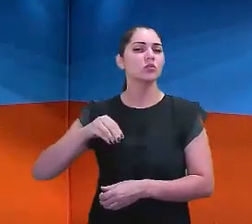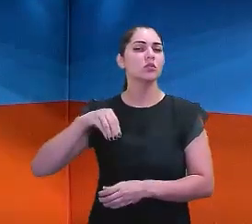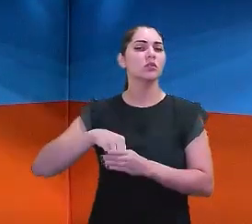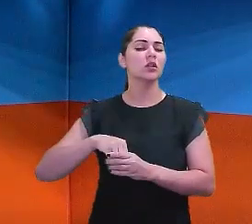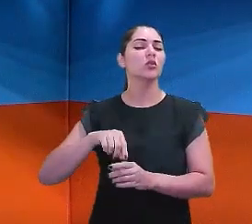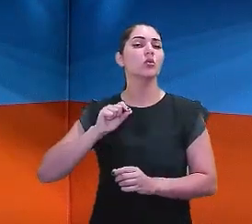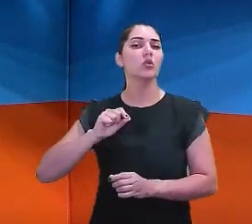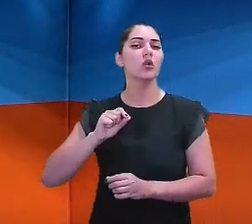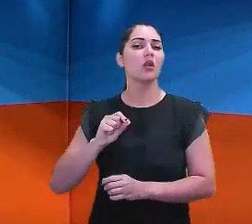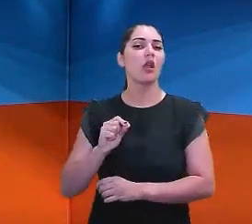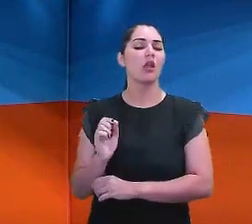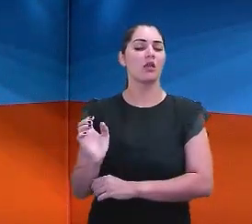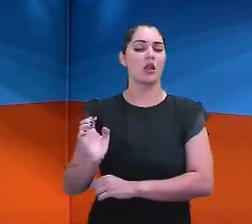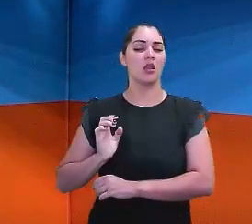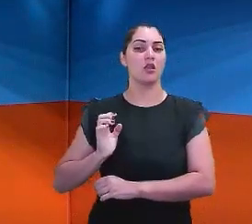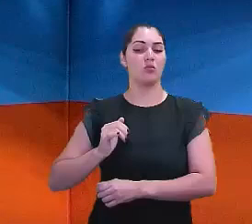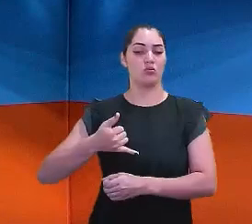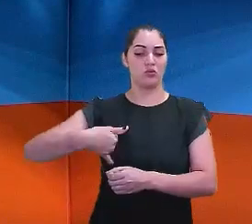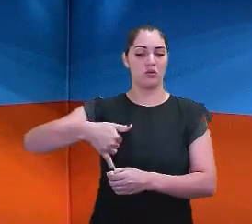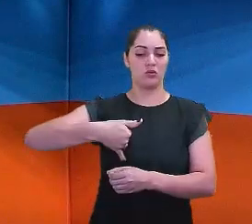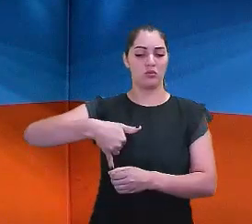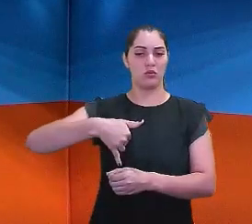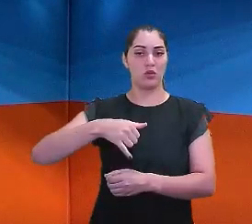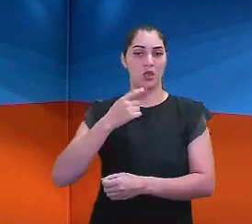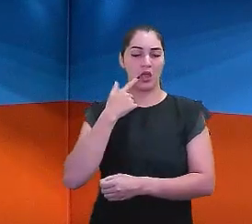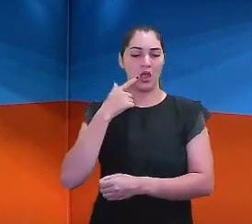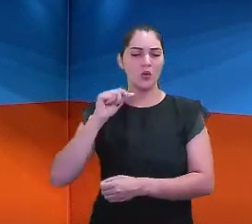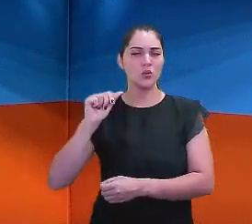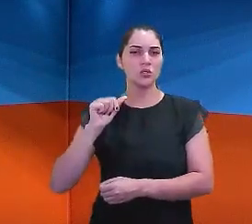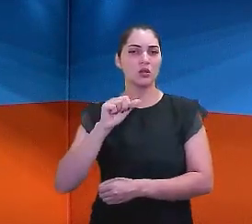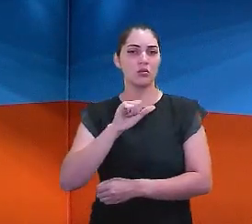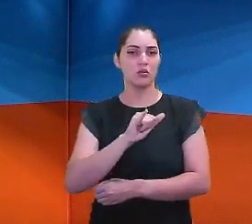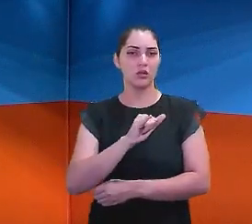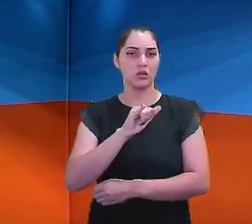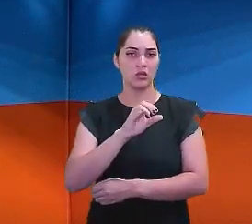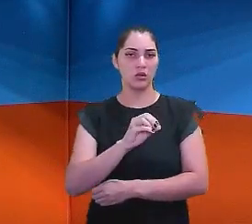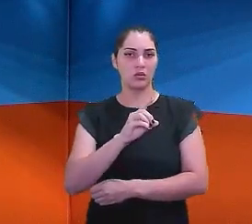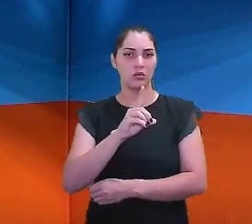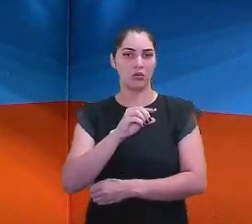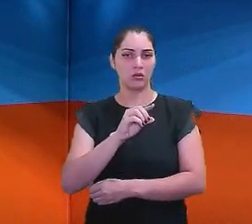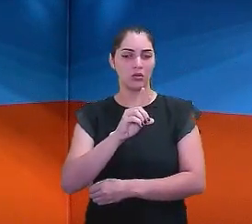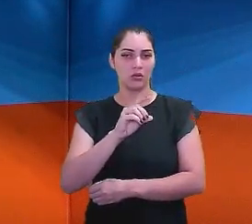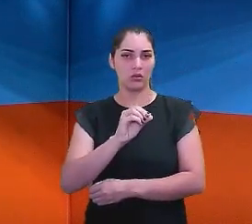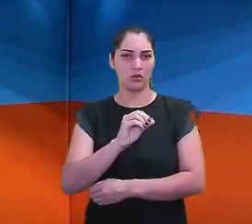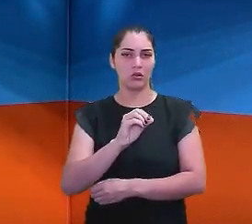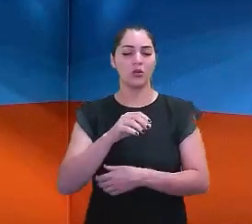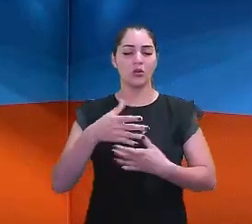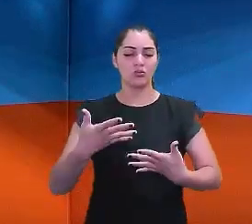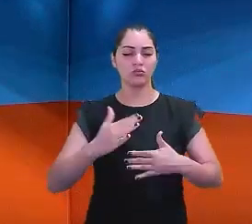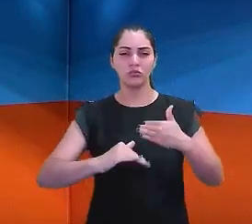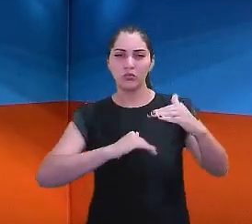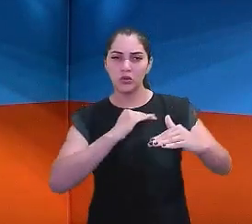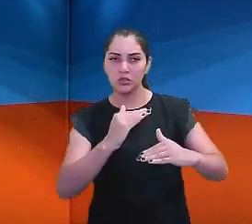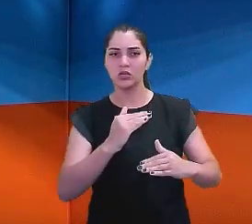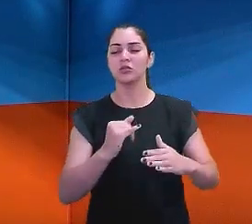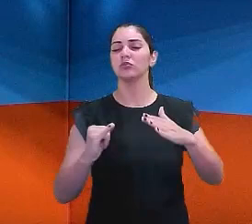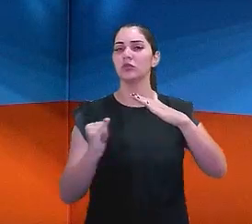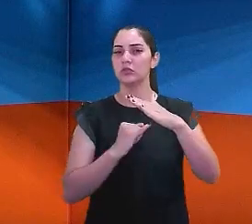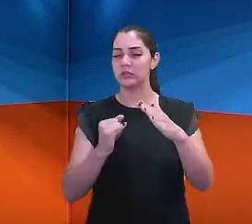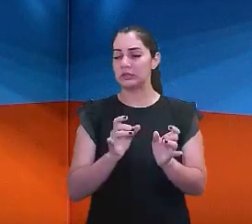com iodo. É o sal de cozinha iodado. Por que isso? Porque no seu processo de purificação, para industrialização, para